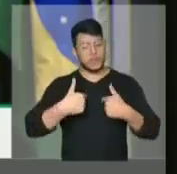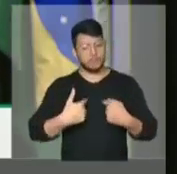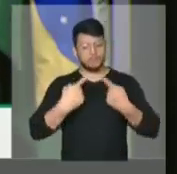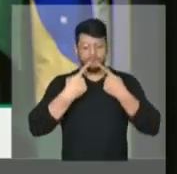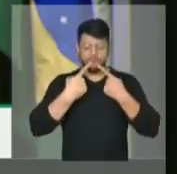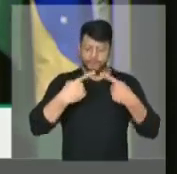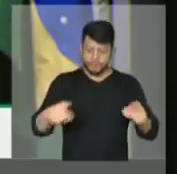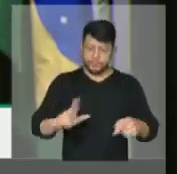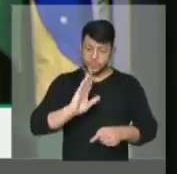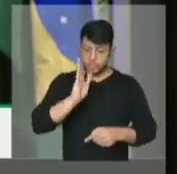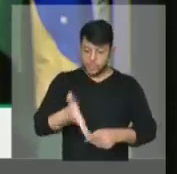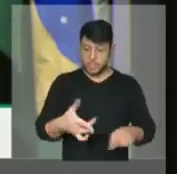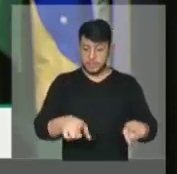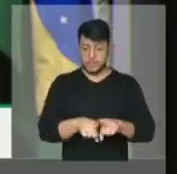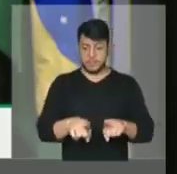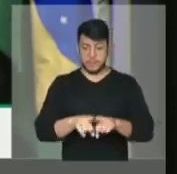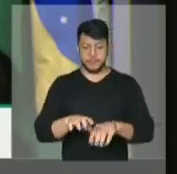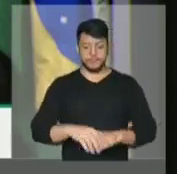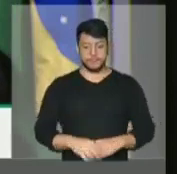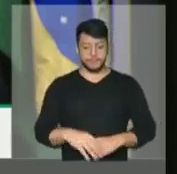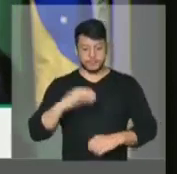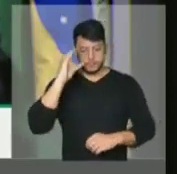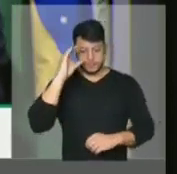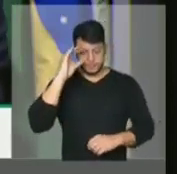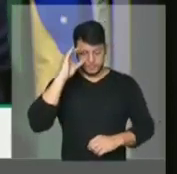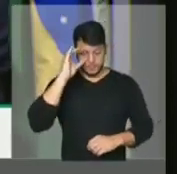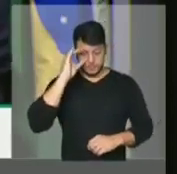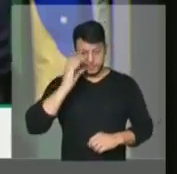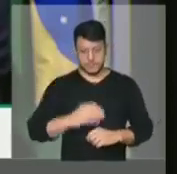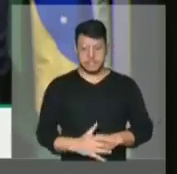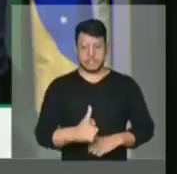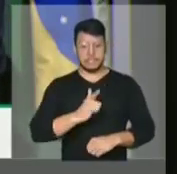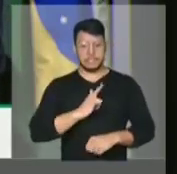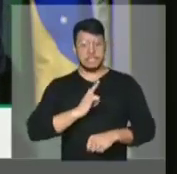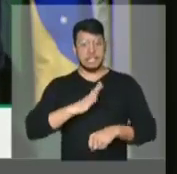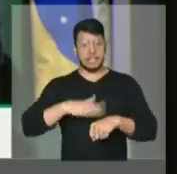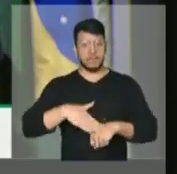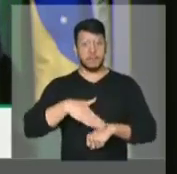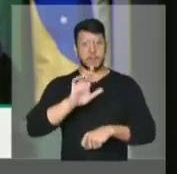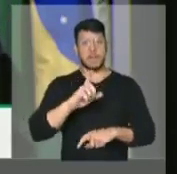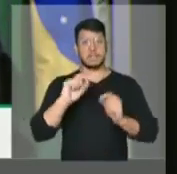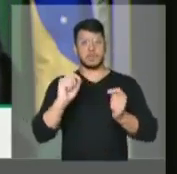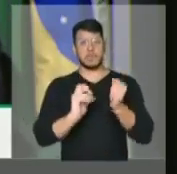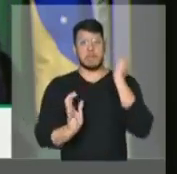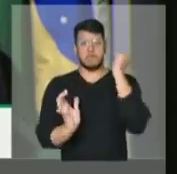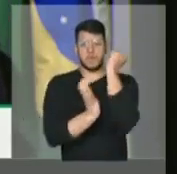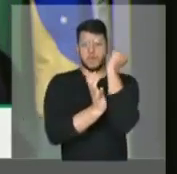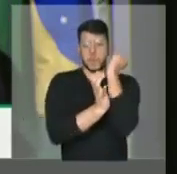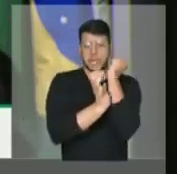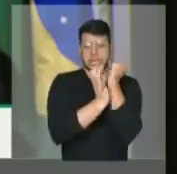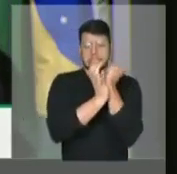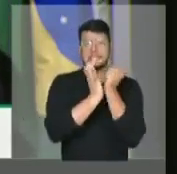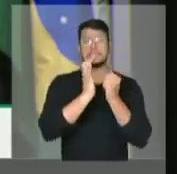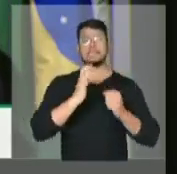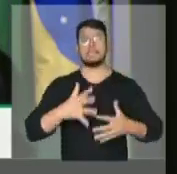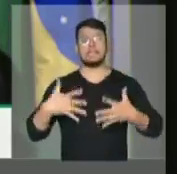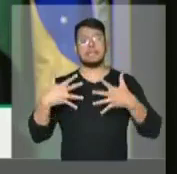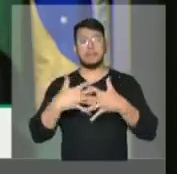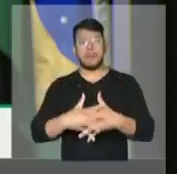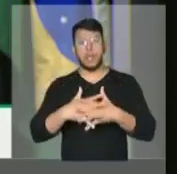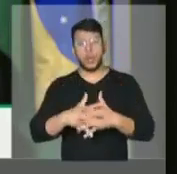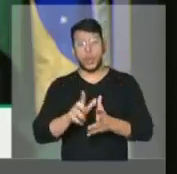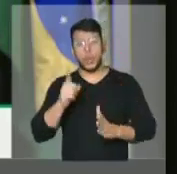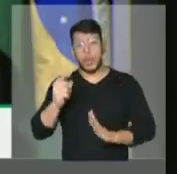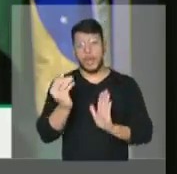isso. Aumentou a burocracia, travou investimentos importantes ao porto pernambucano.